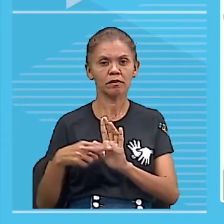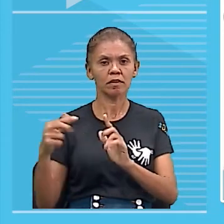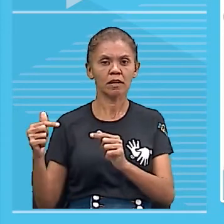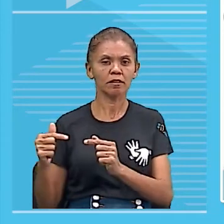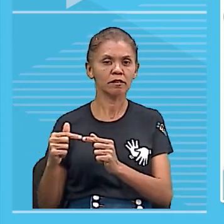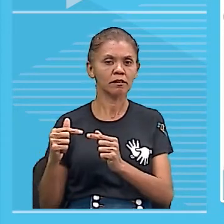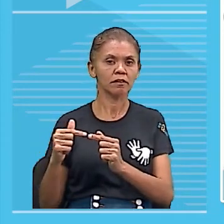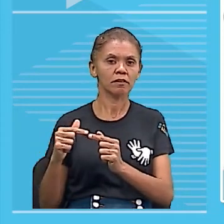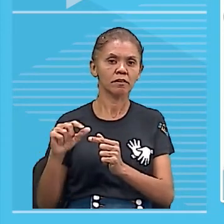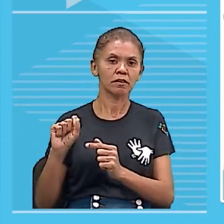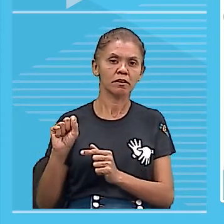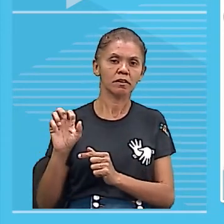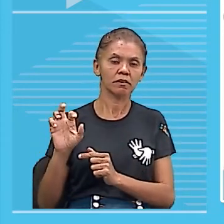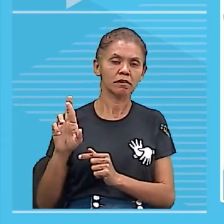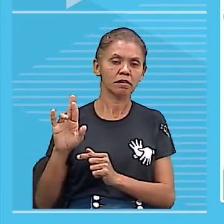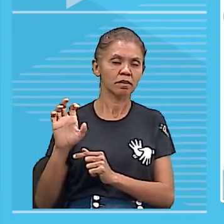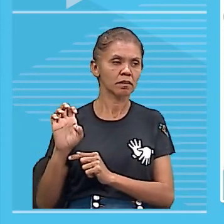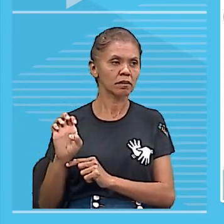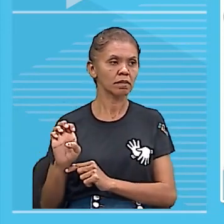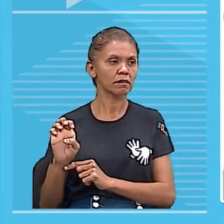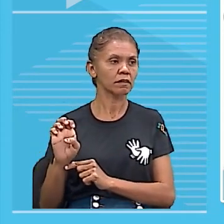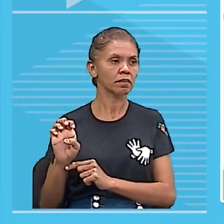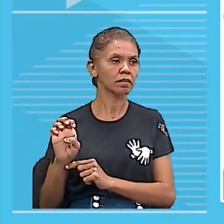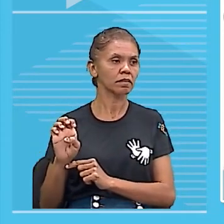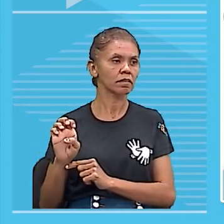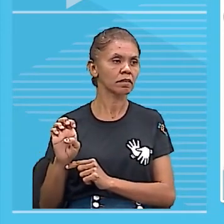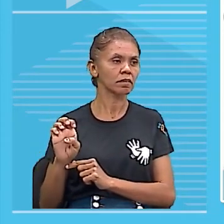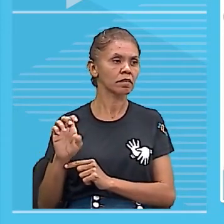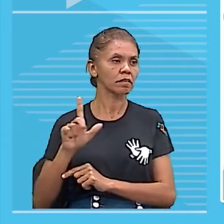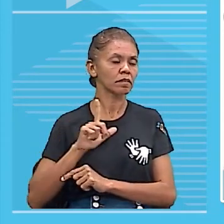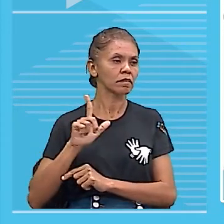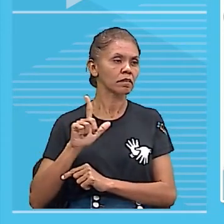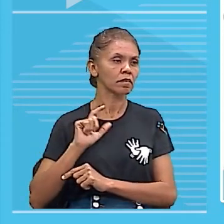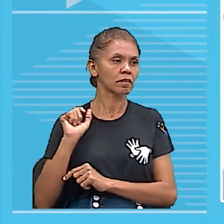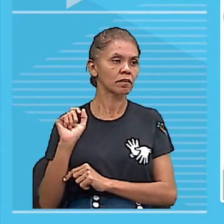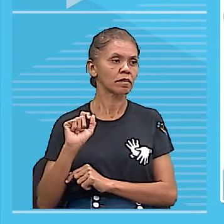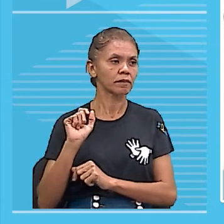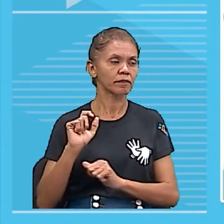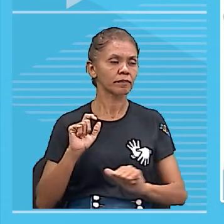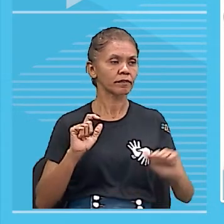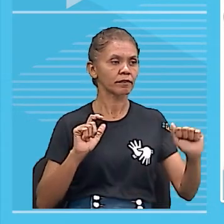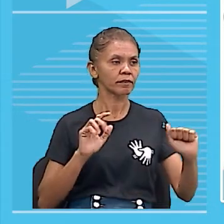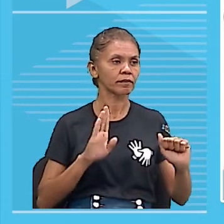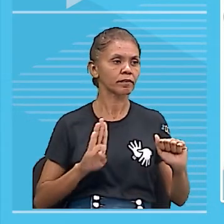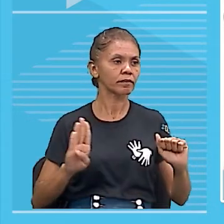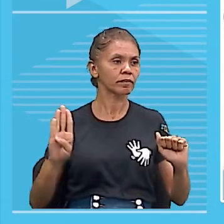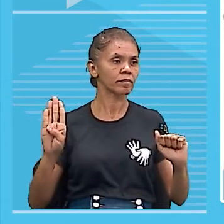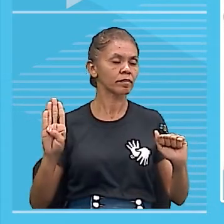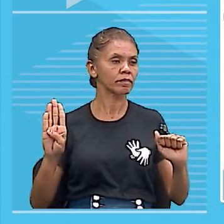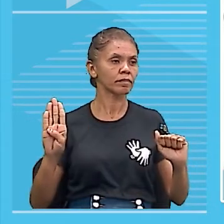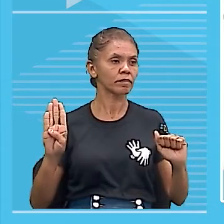associação em série e eu tinha os polos a b